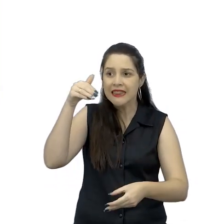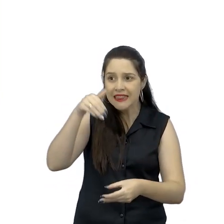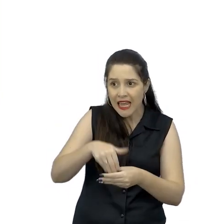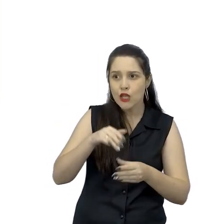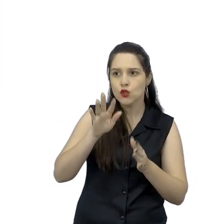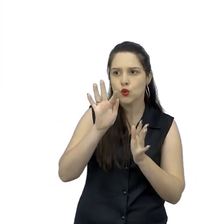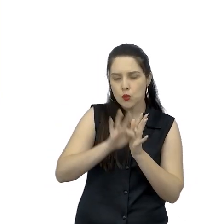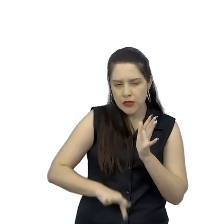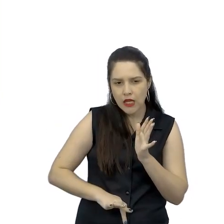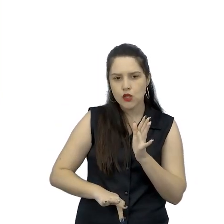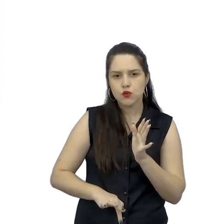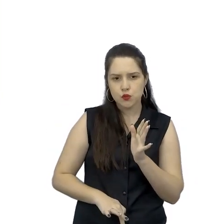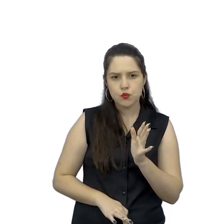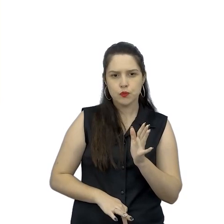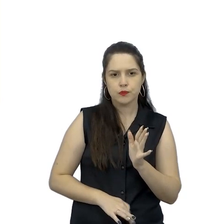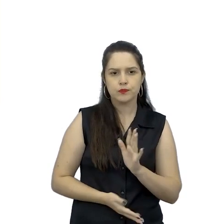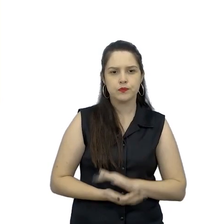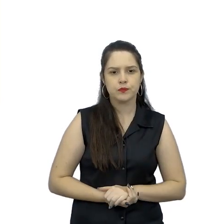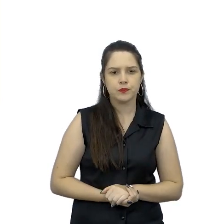texto lido. Tá?